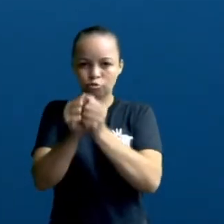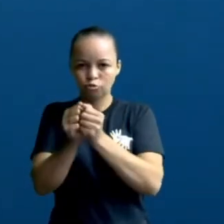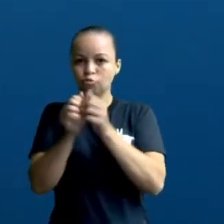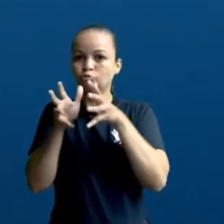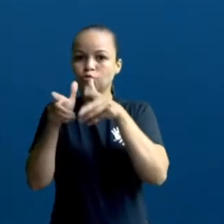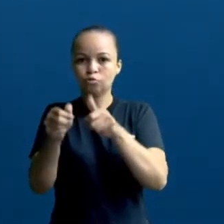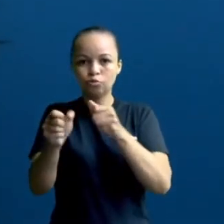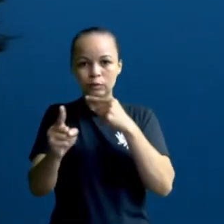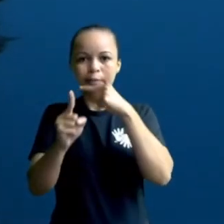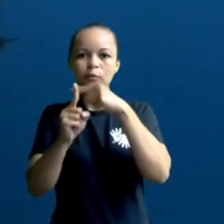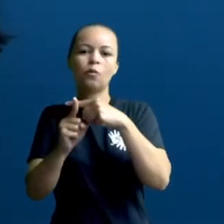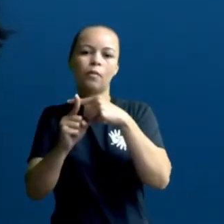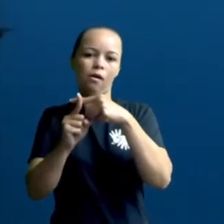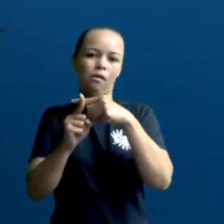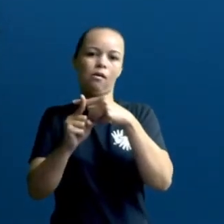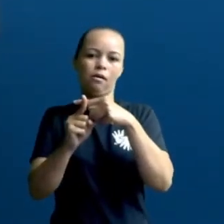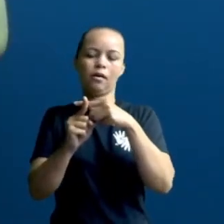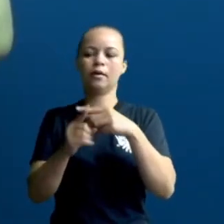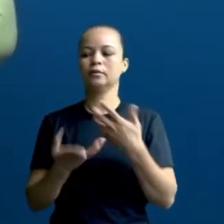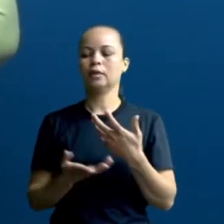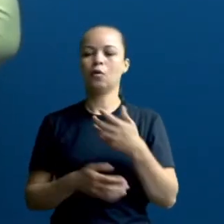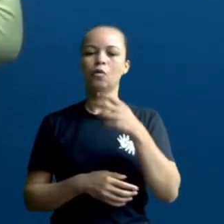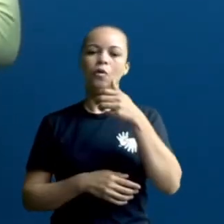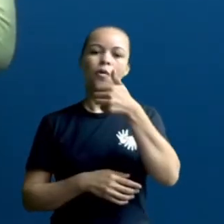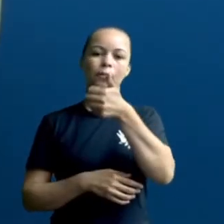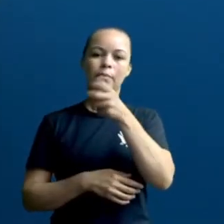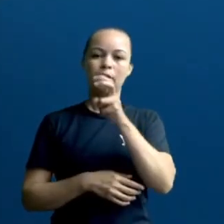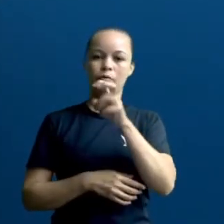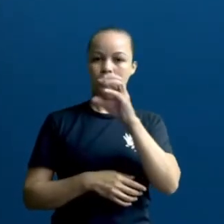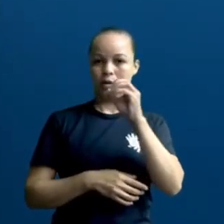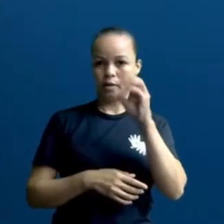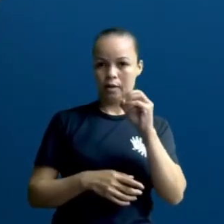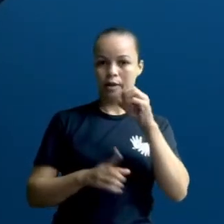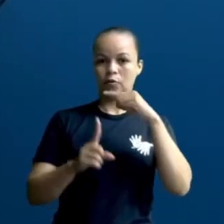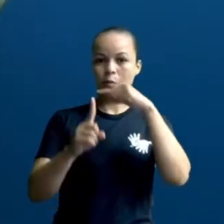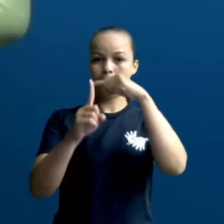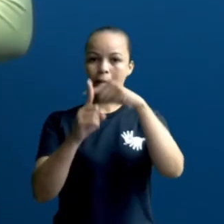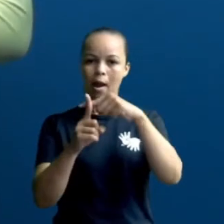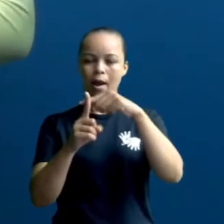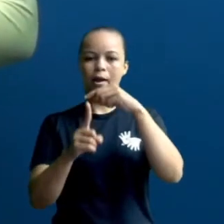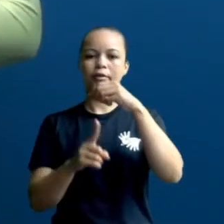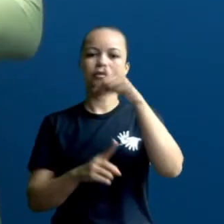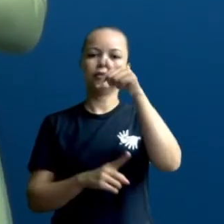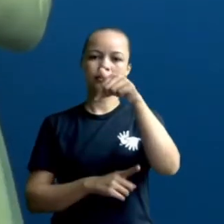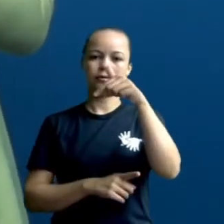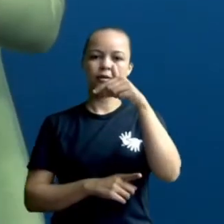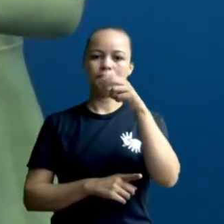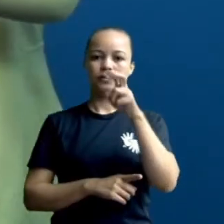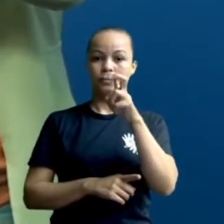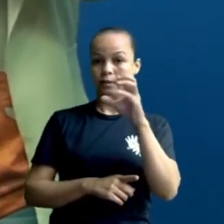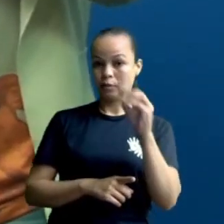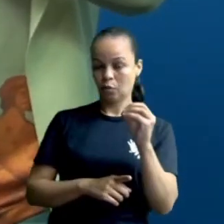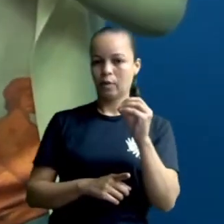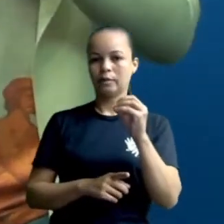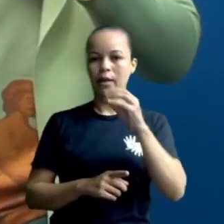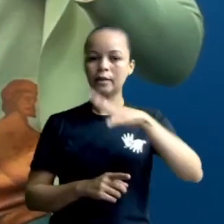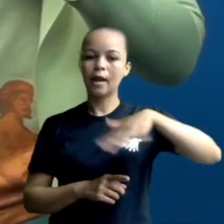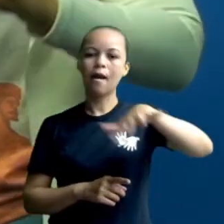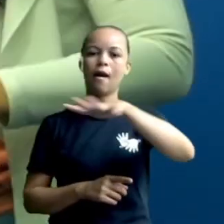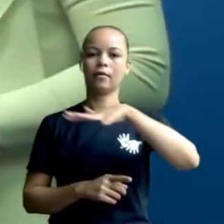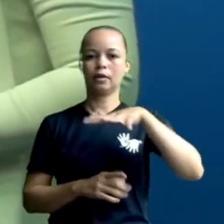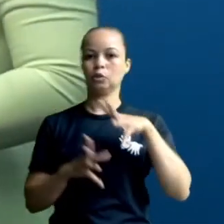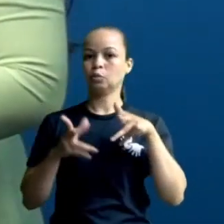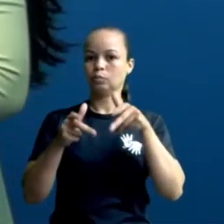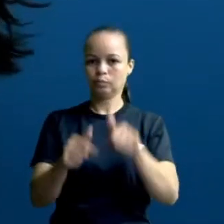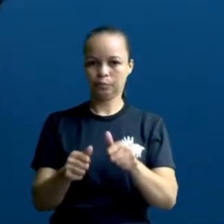Então, vamos somar aqui 1.500 com 750, que é a área